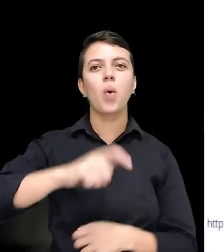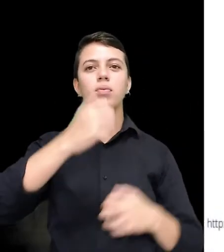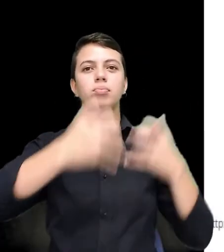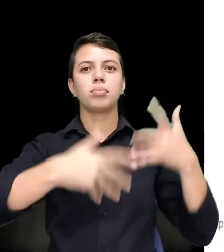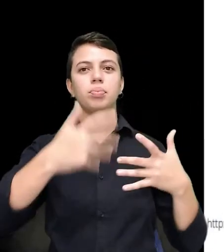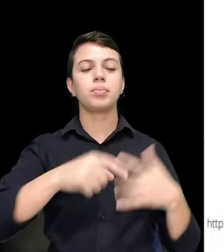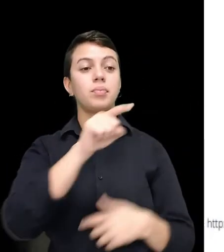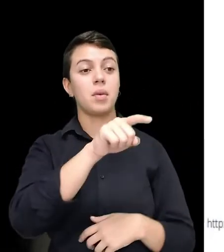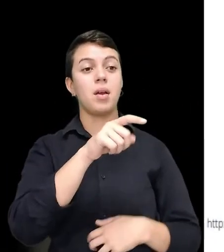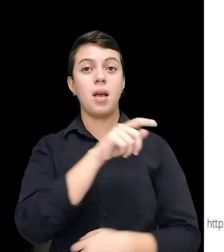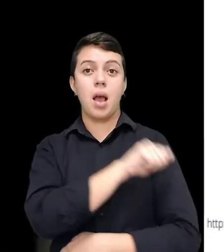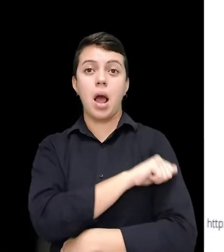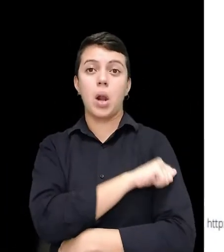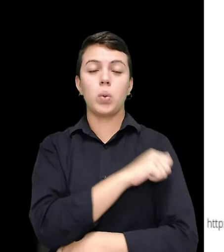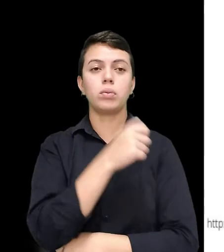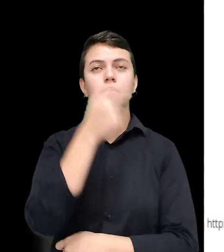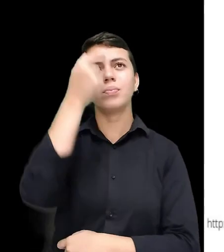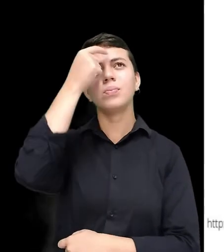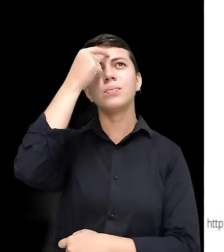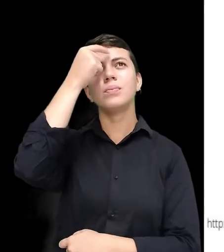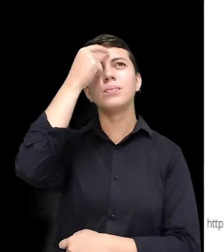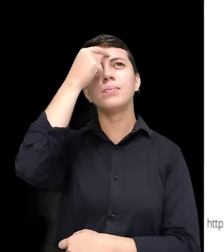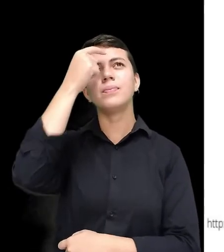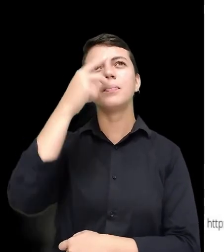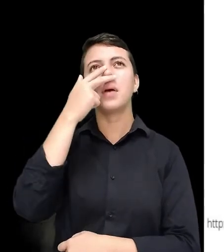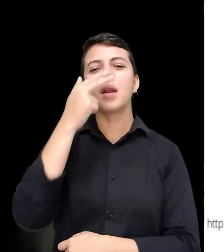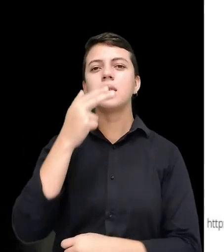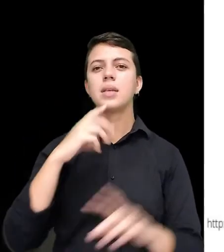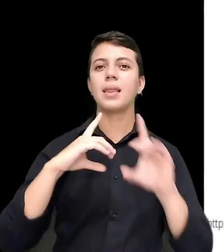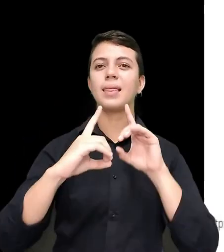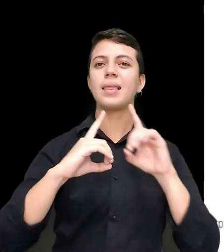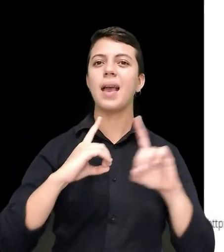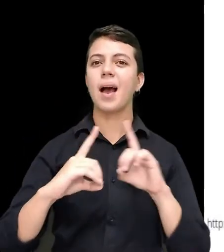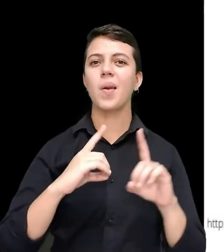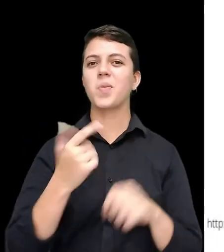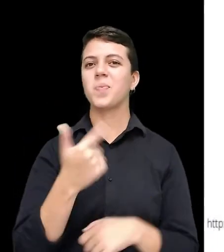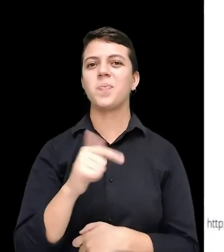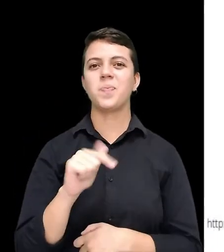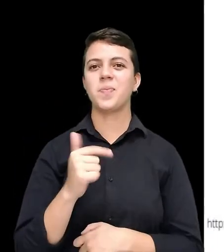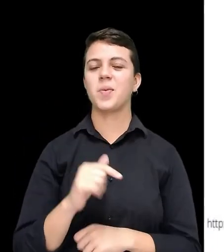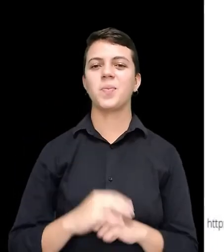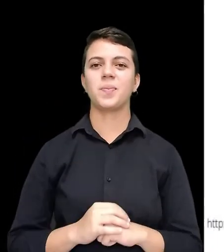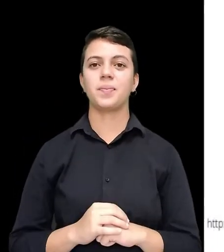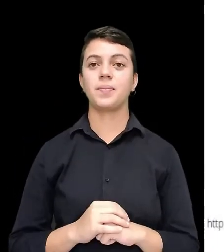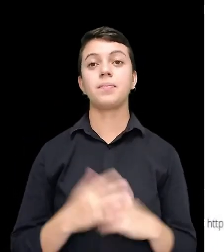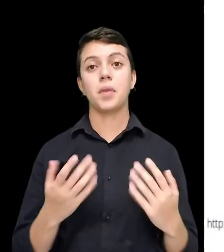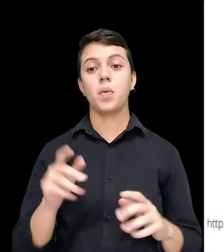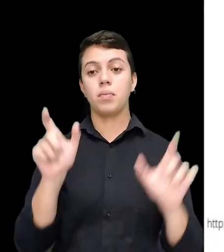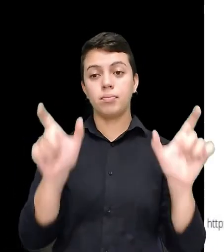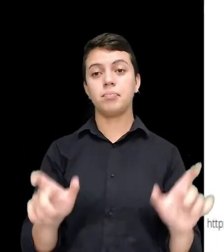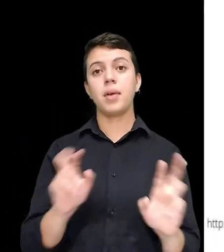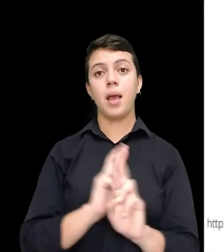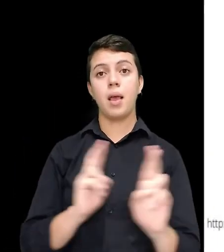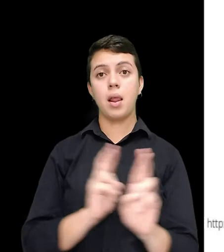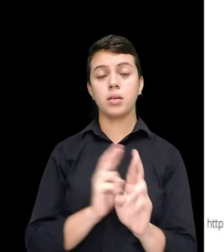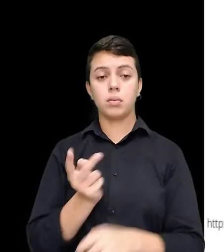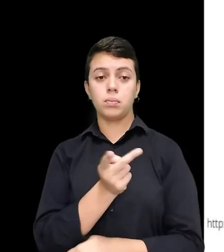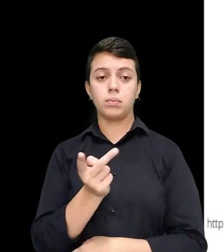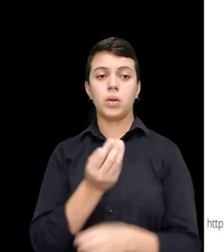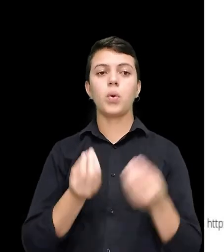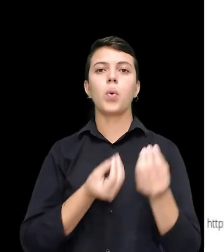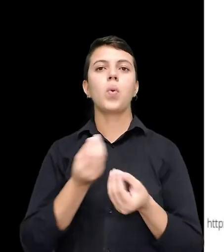visar disciplinar aí a mente e formar esses hábitos. Então, nessa relação professor-aluno, como eu já